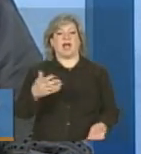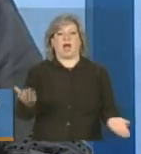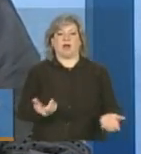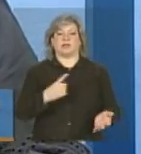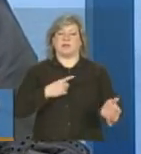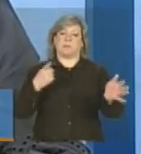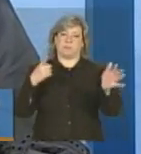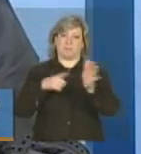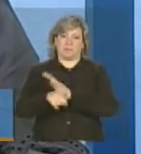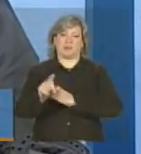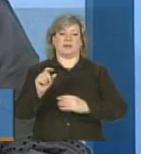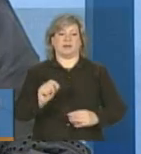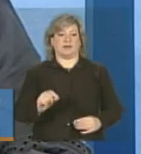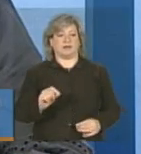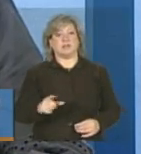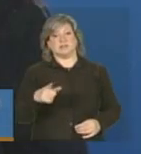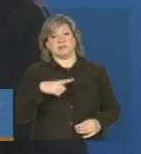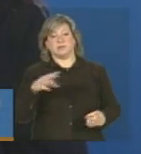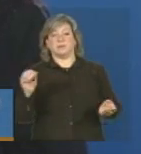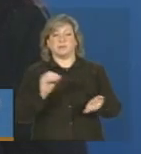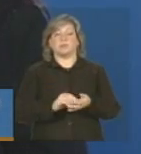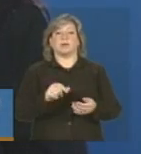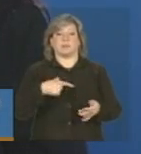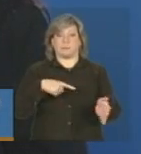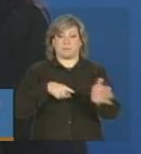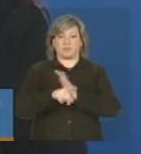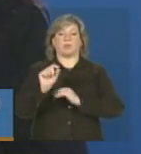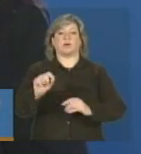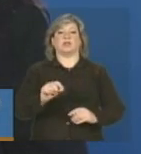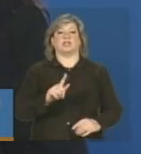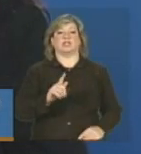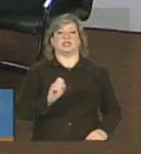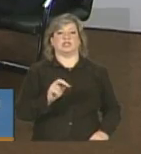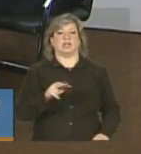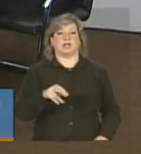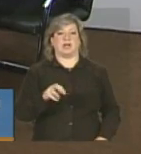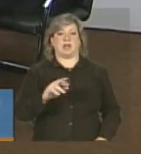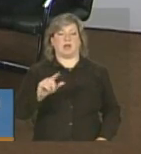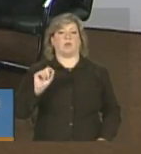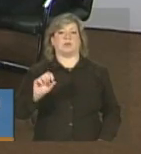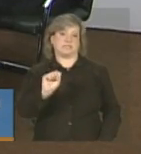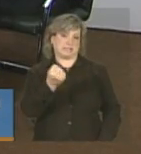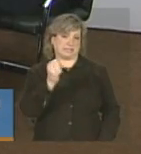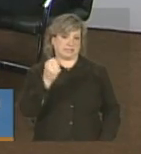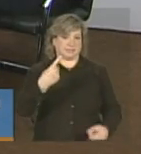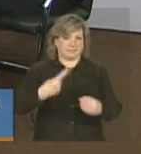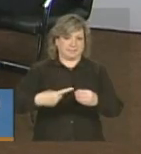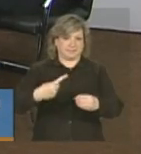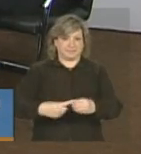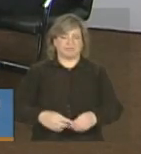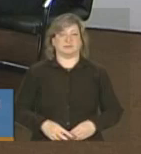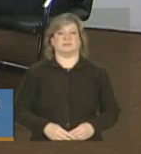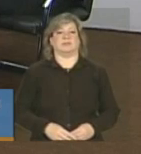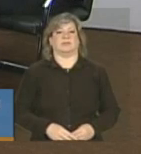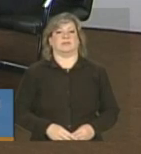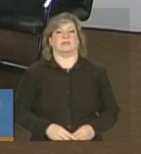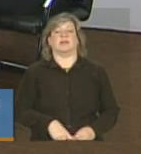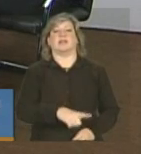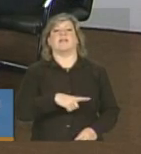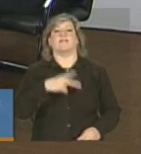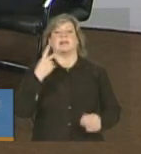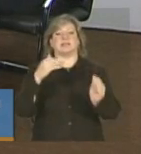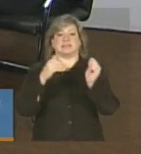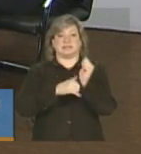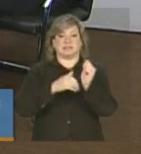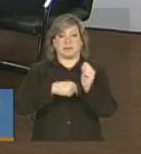mas em todo caso, se tiver algum complemento, a pergunta vem de General Maynard, em Sergipe. A senha do presidente do conselho